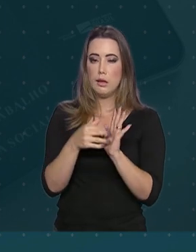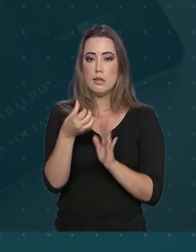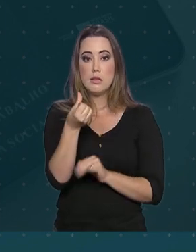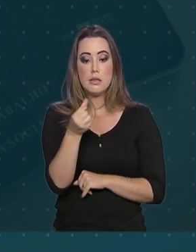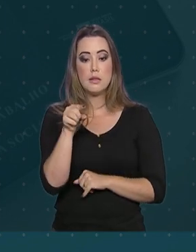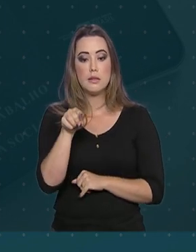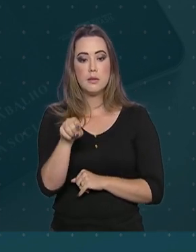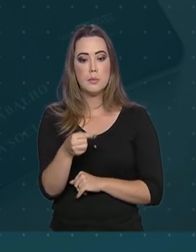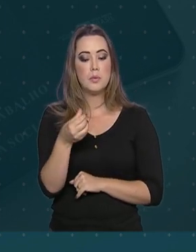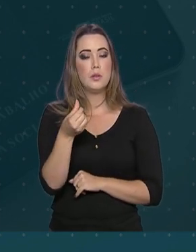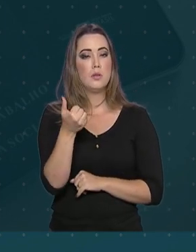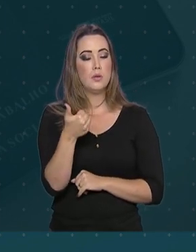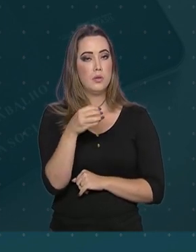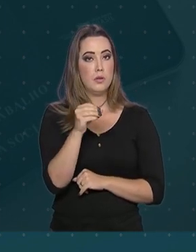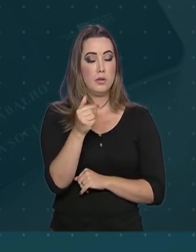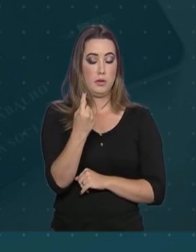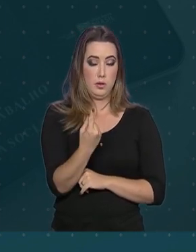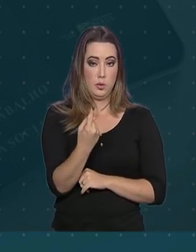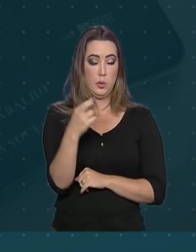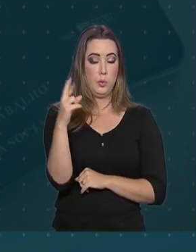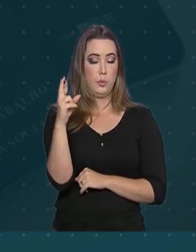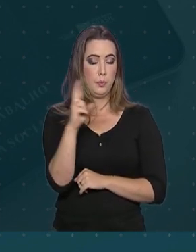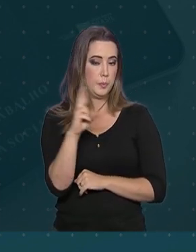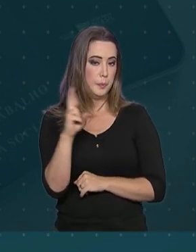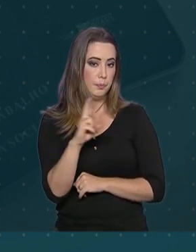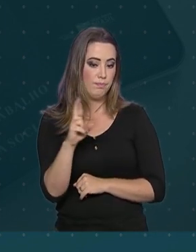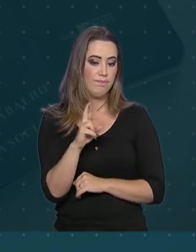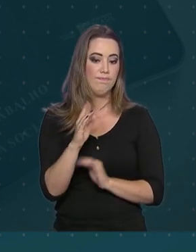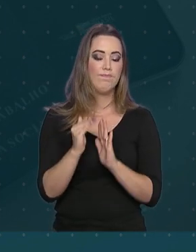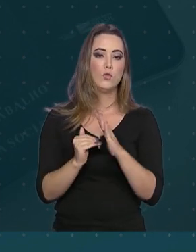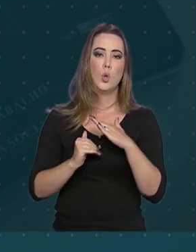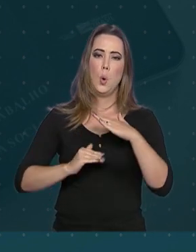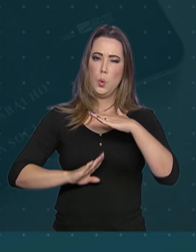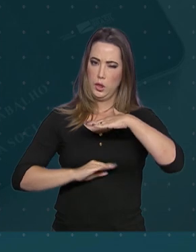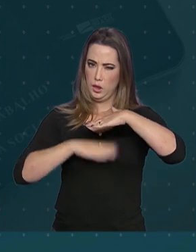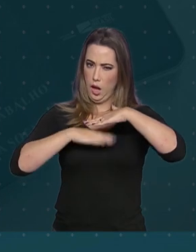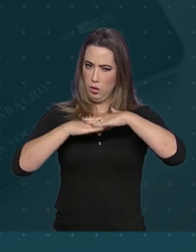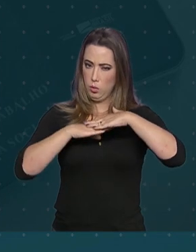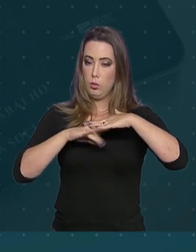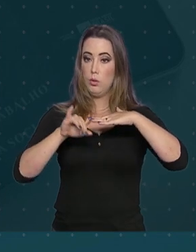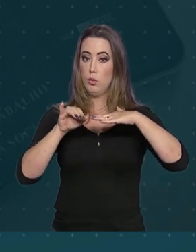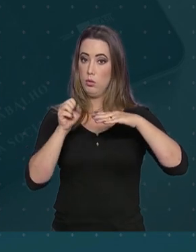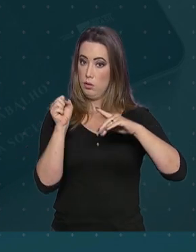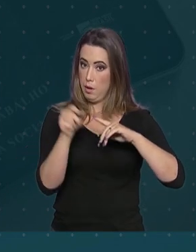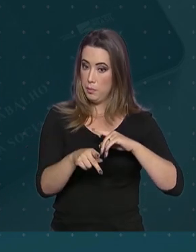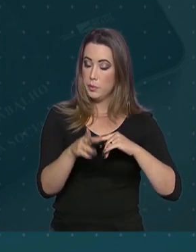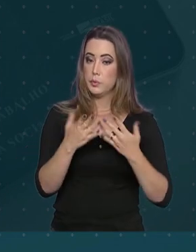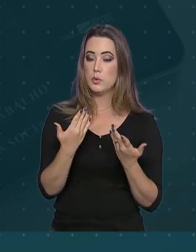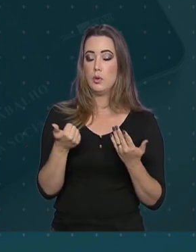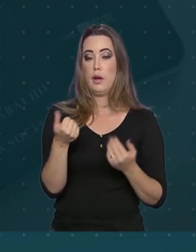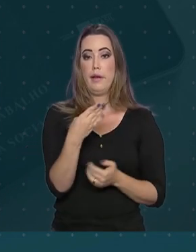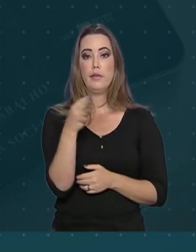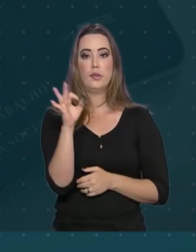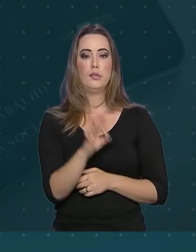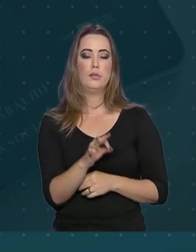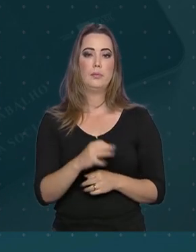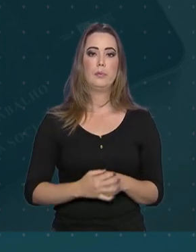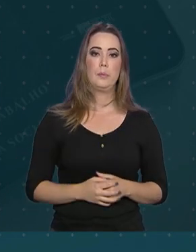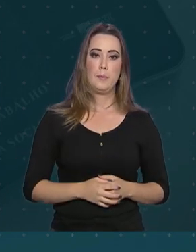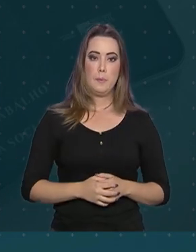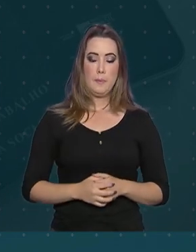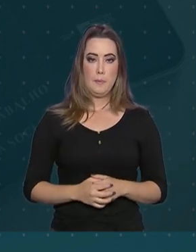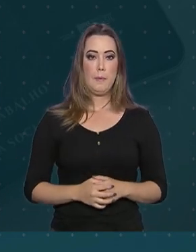.101,06, teto da Previdência Social, a alíquota é de 14%.